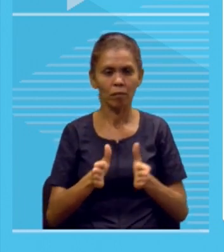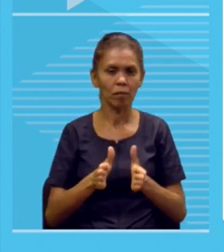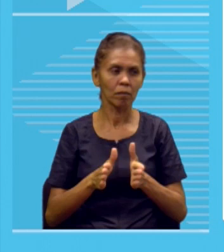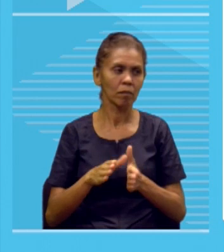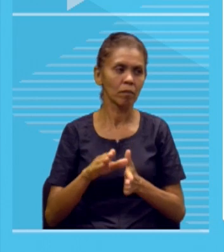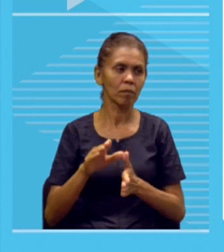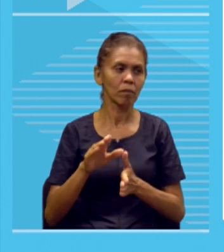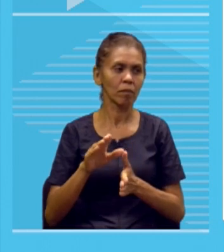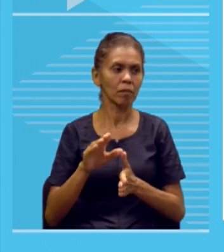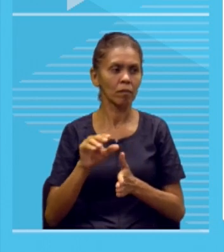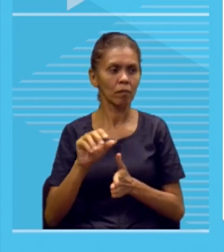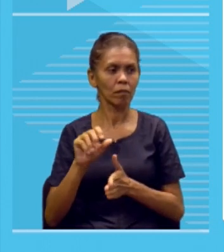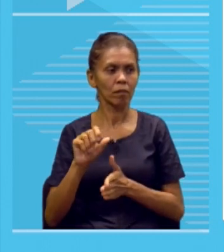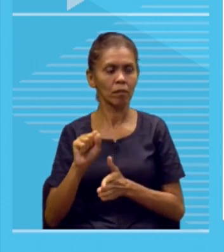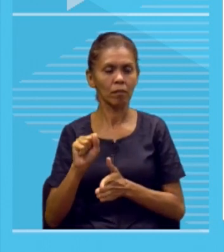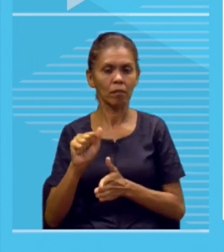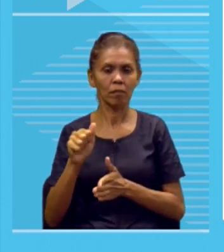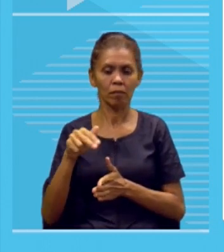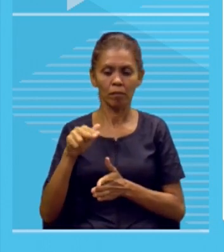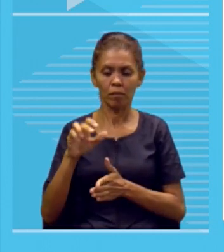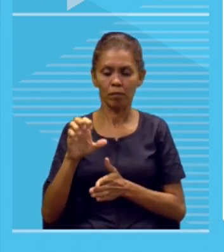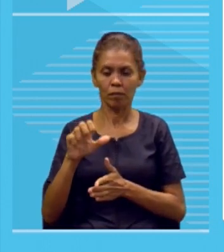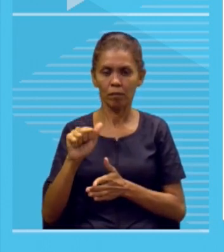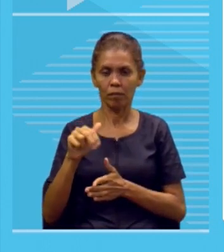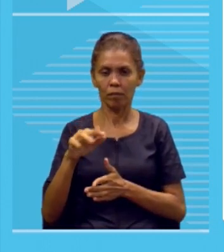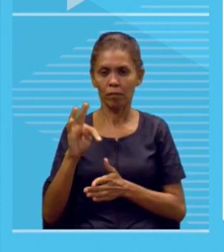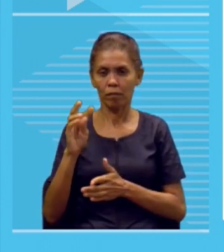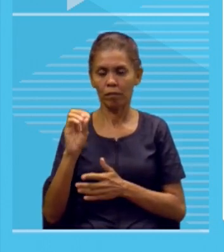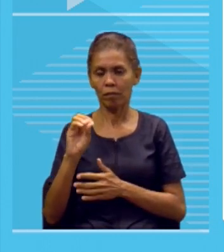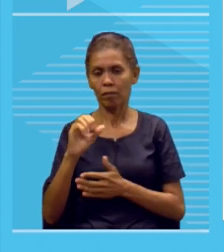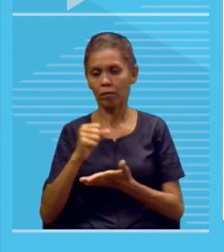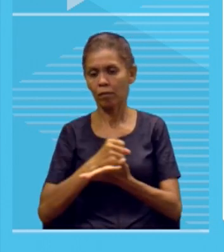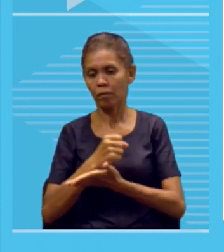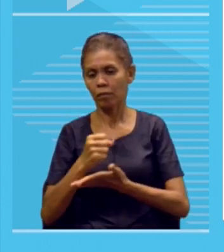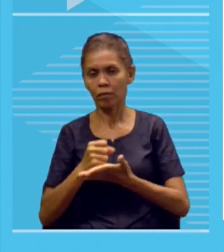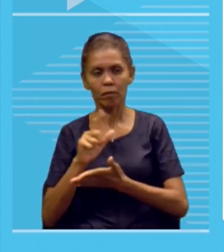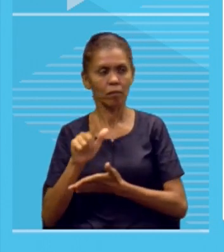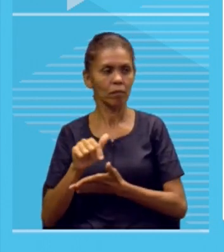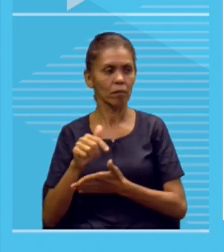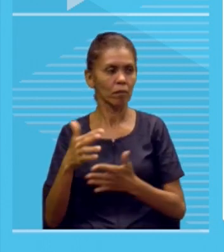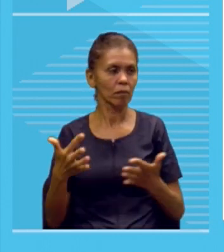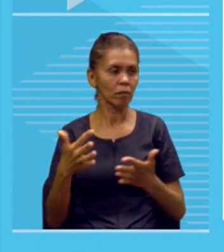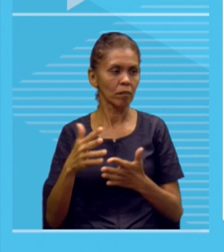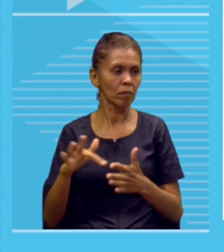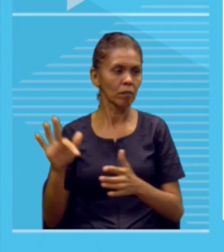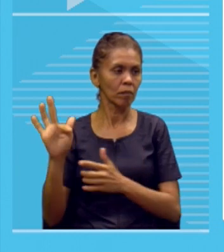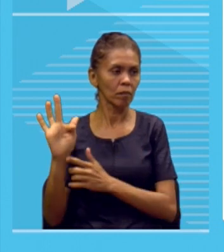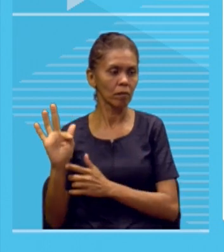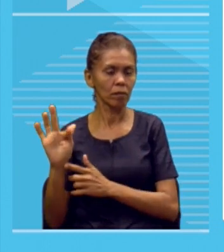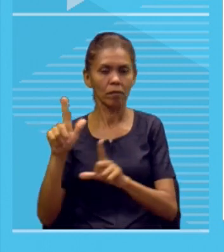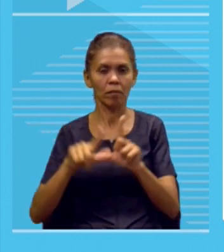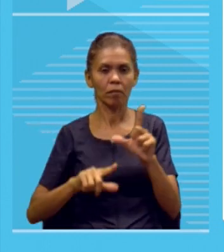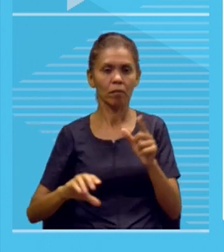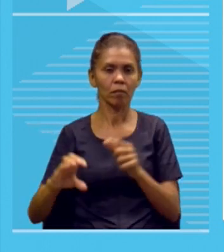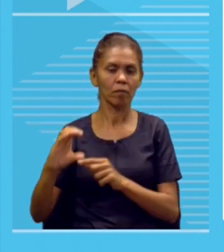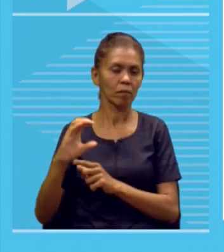sou privilegiada e não estou enfrentando um problema social, né? Então, com certeza falso. Letra C. Crescimento da